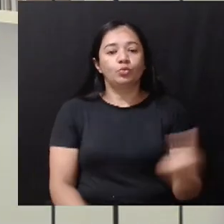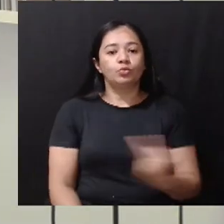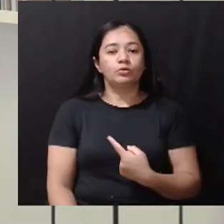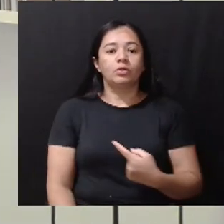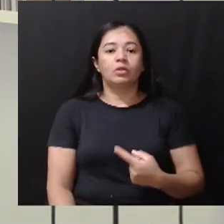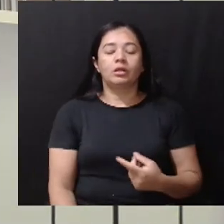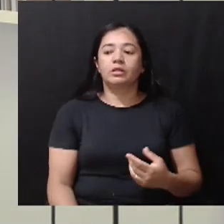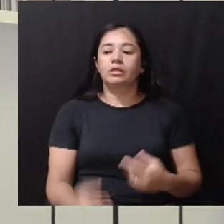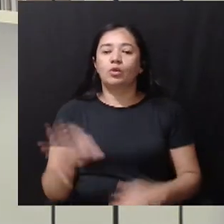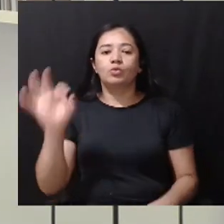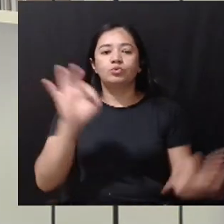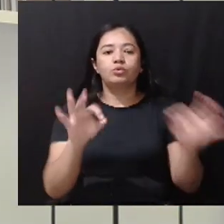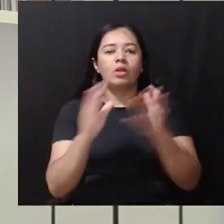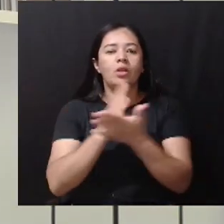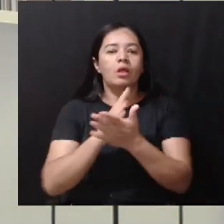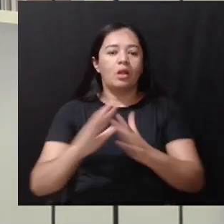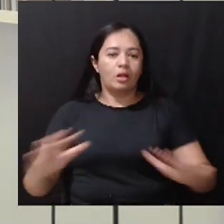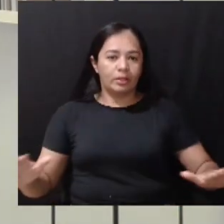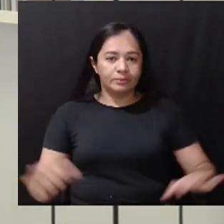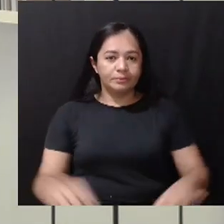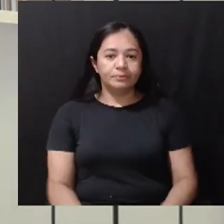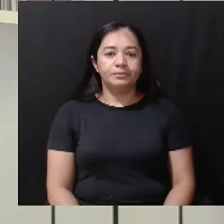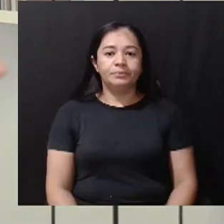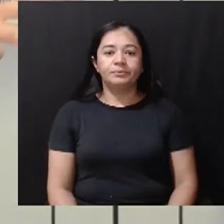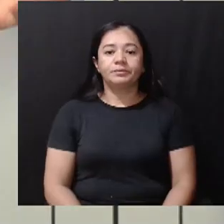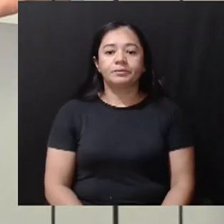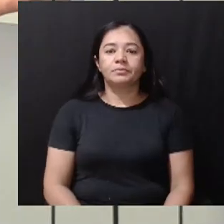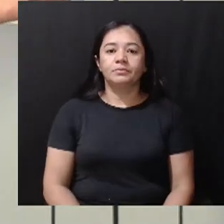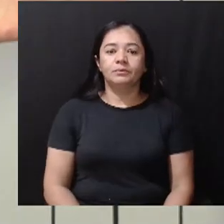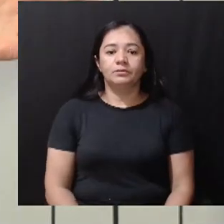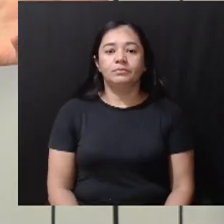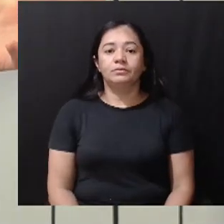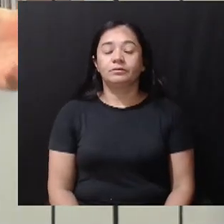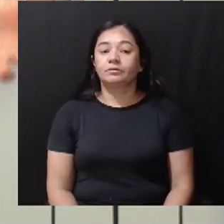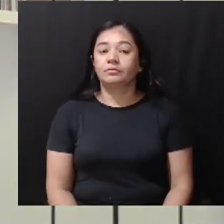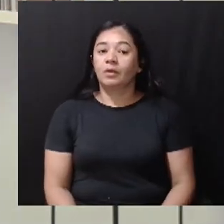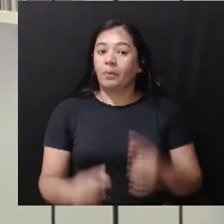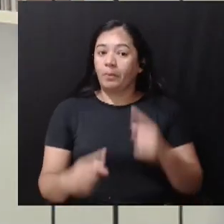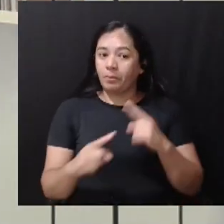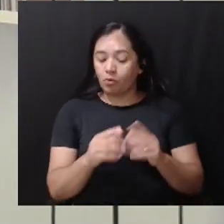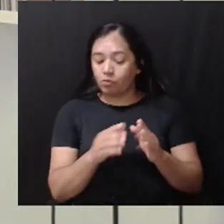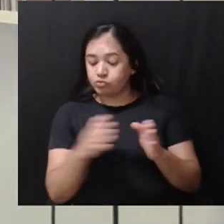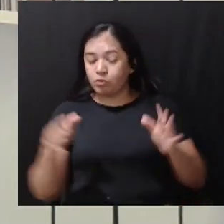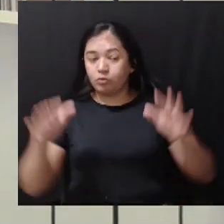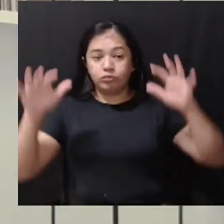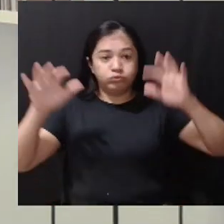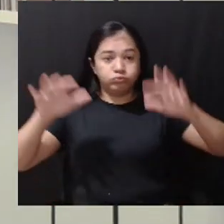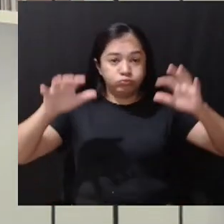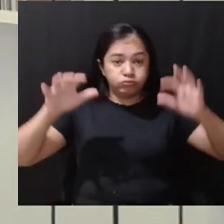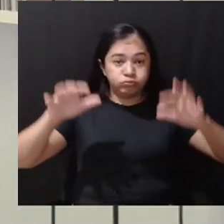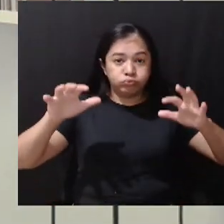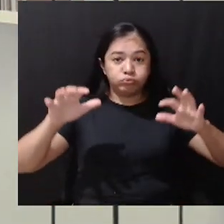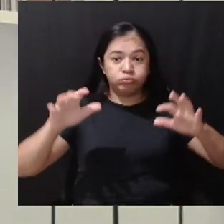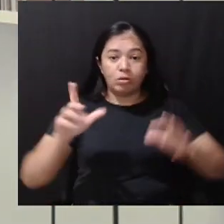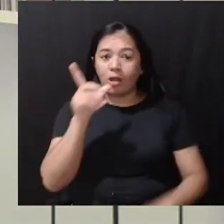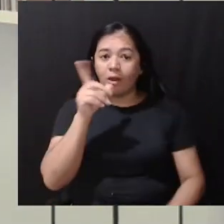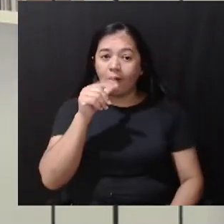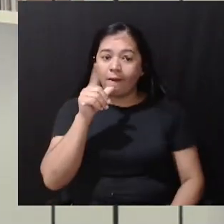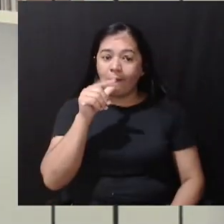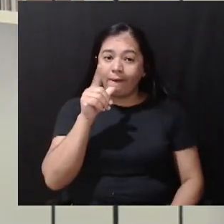eliminarmos os criadouros aí do mosquito Aedes aegypti, até porque é uma época de chuva, tem acúmulo de água em